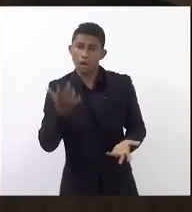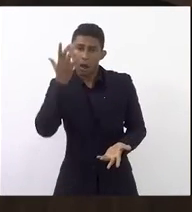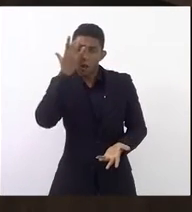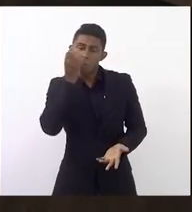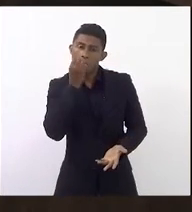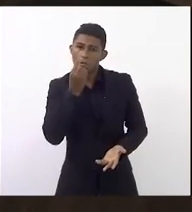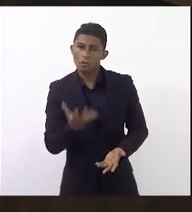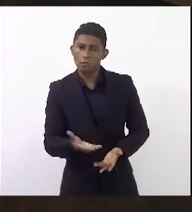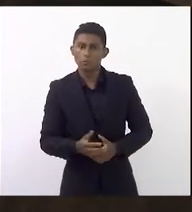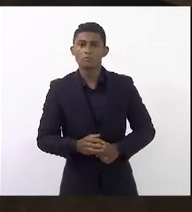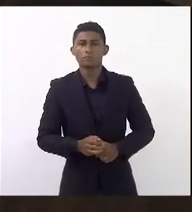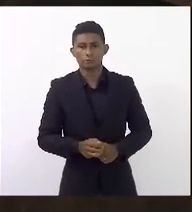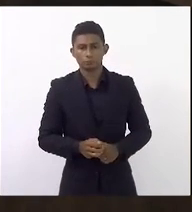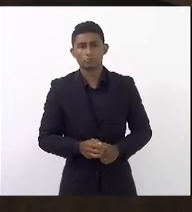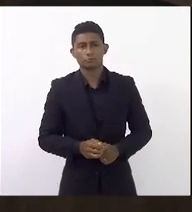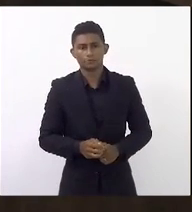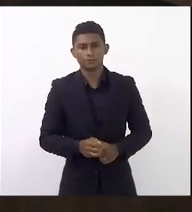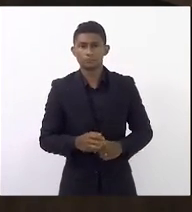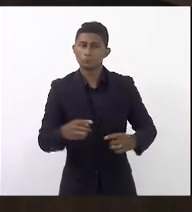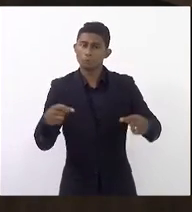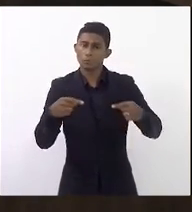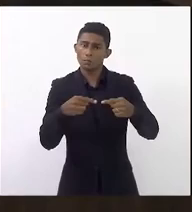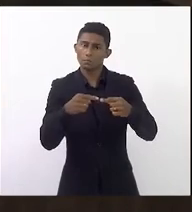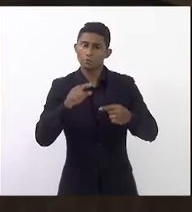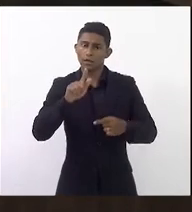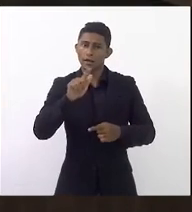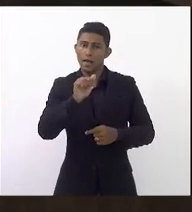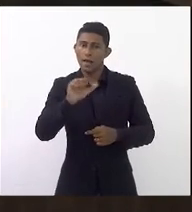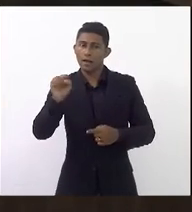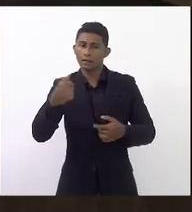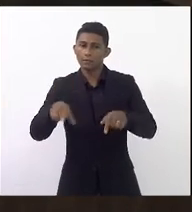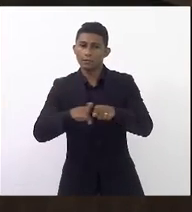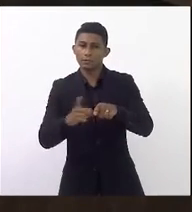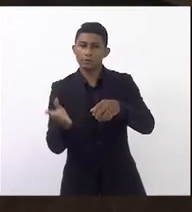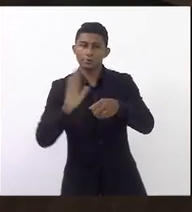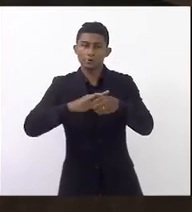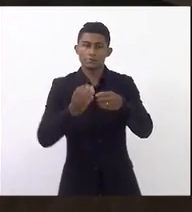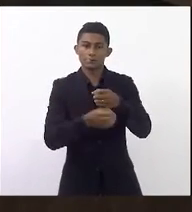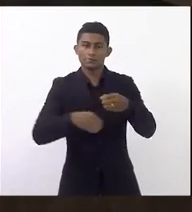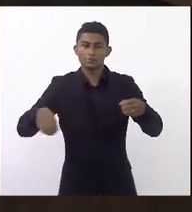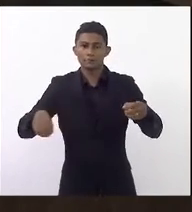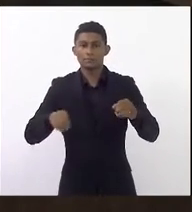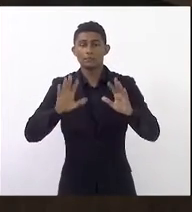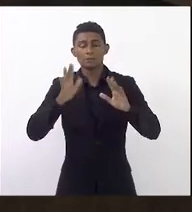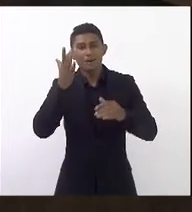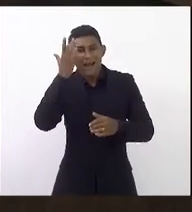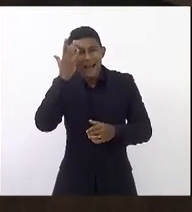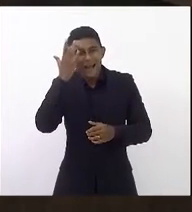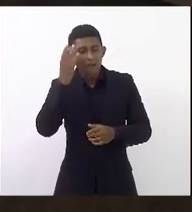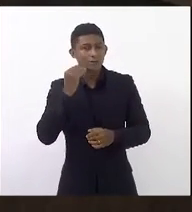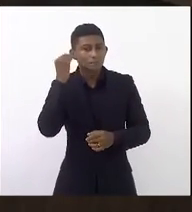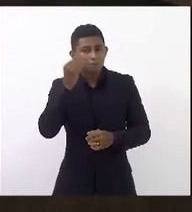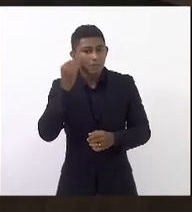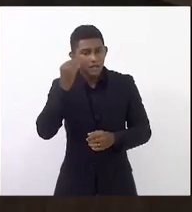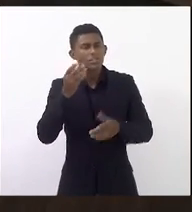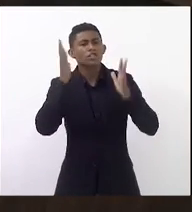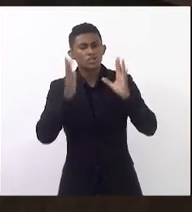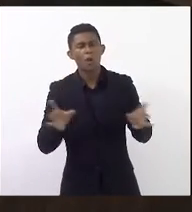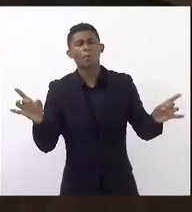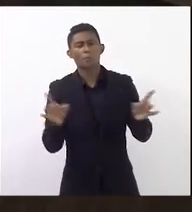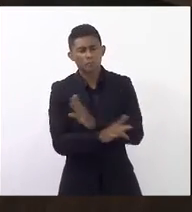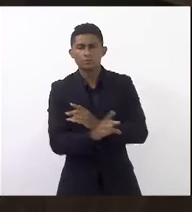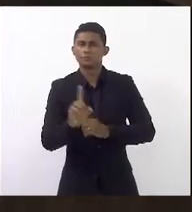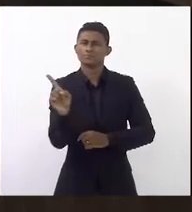ajude para o caso do gás e do saneamento. Mas, no entanto, eu acho que ainda não é suficiente, ainda não dá conta